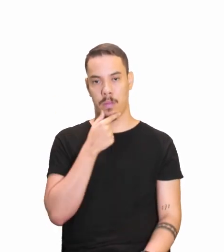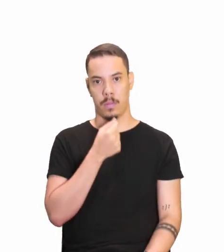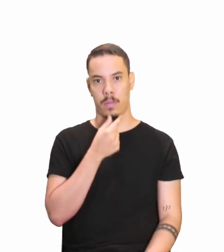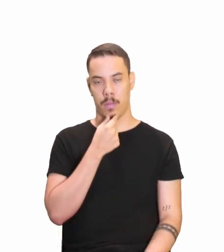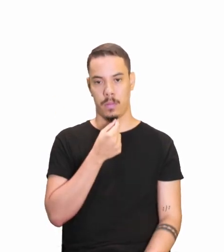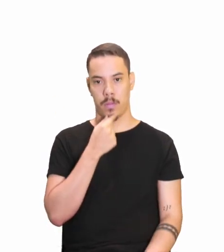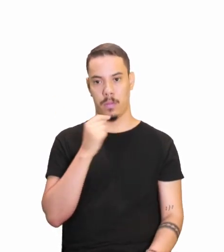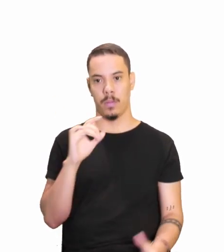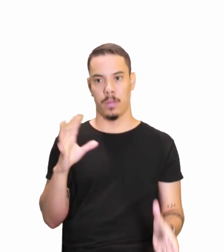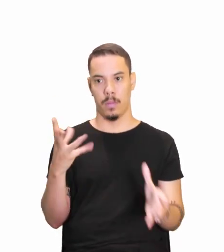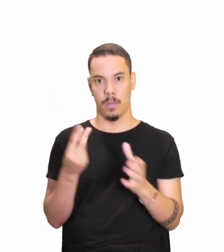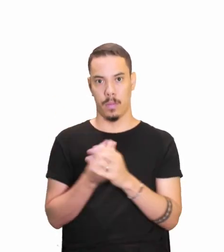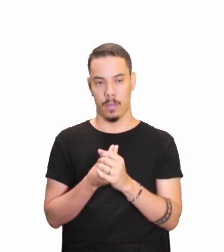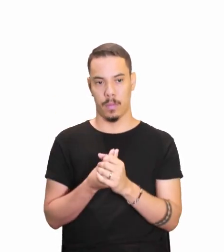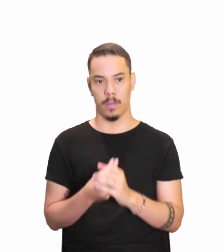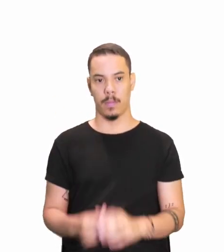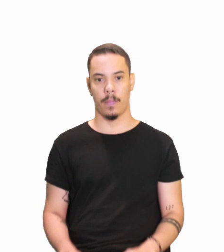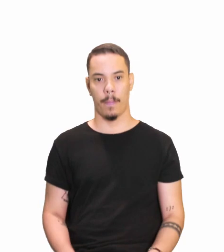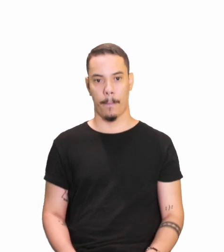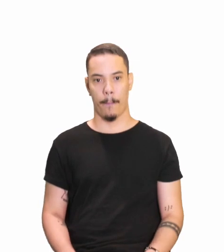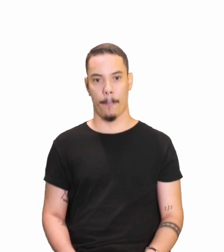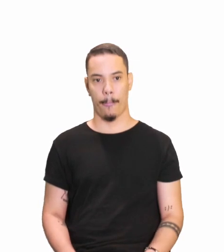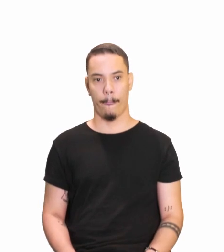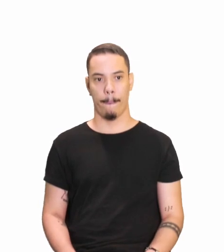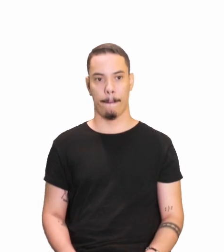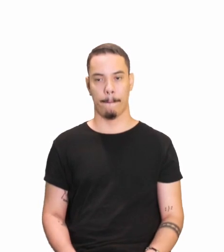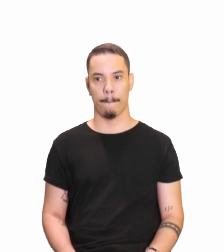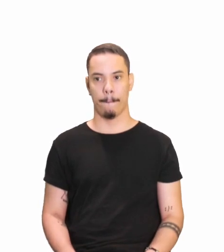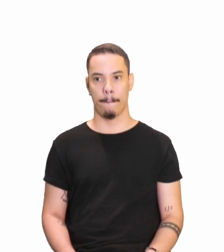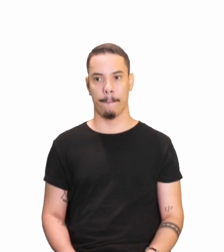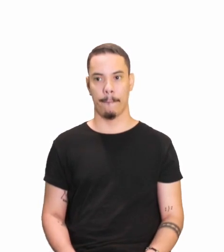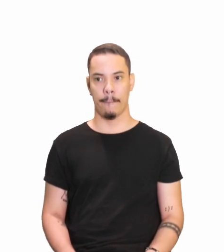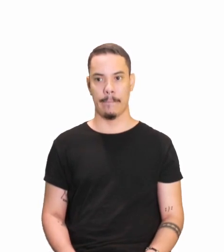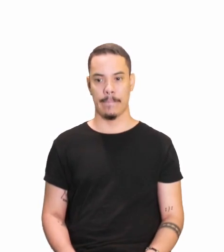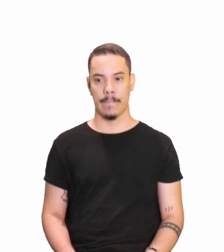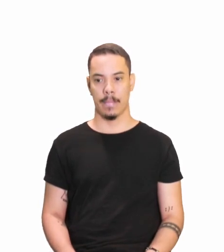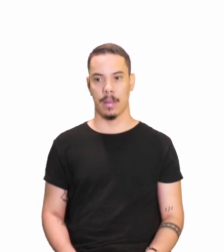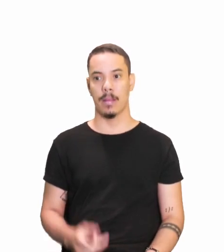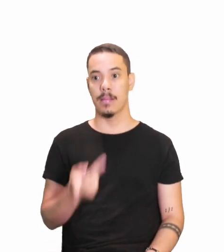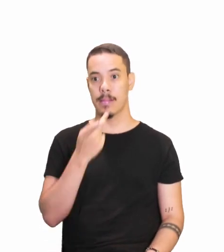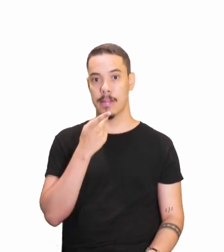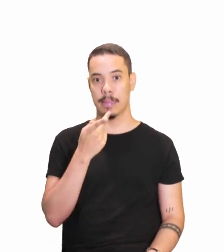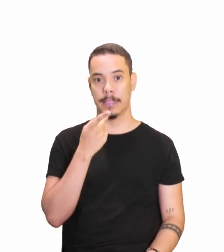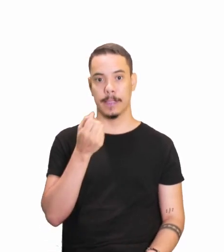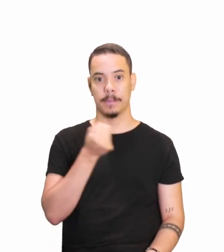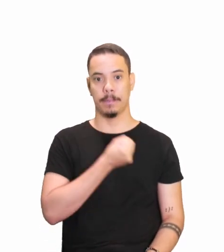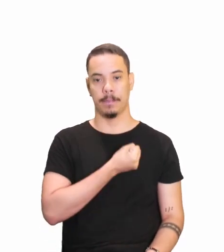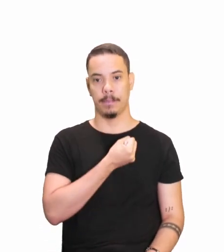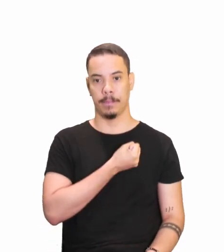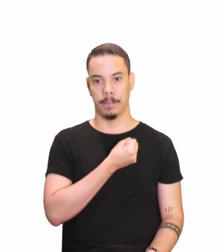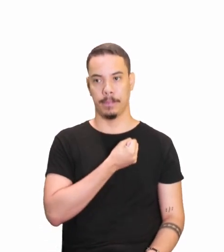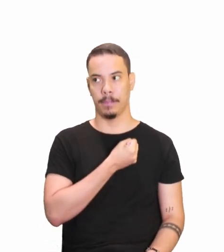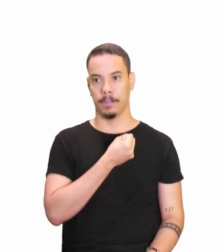olha só, aos panfletos. Belezinha? Então, fazendo a concordância em número